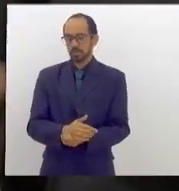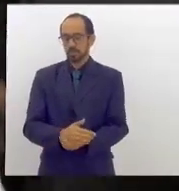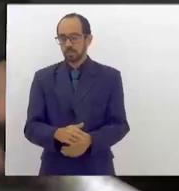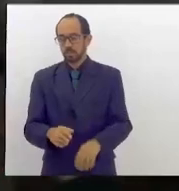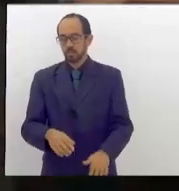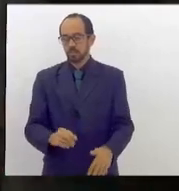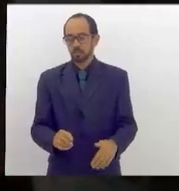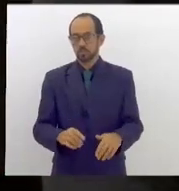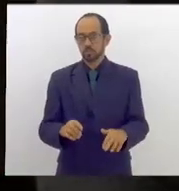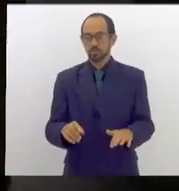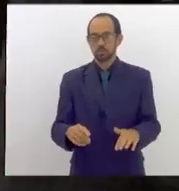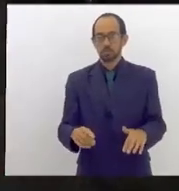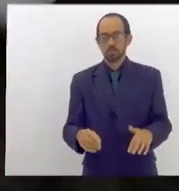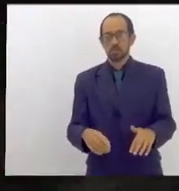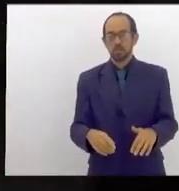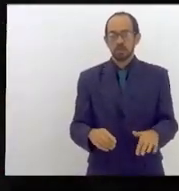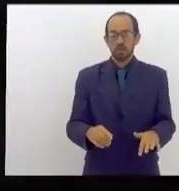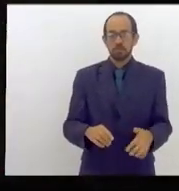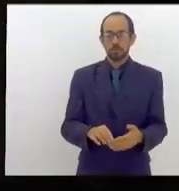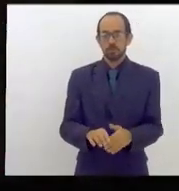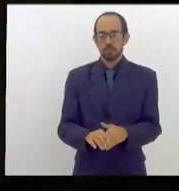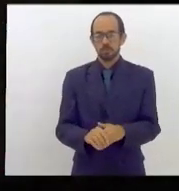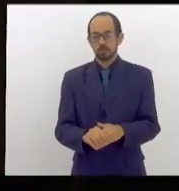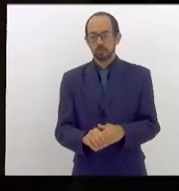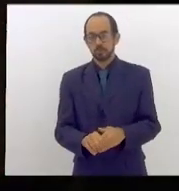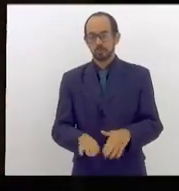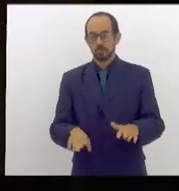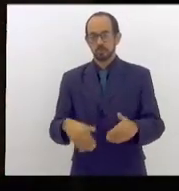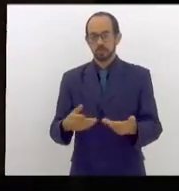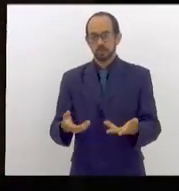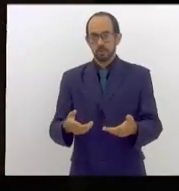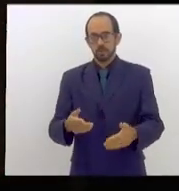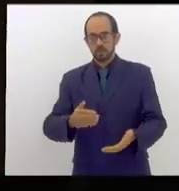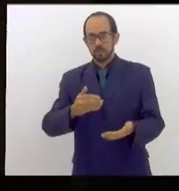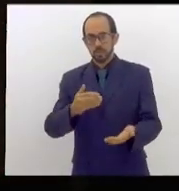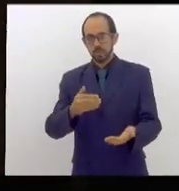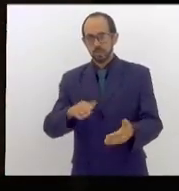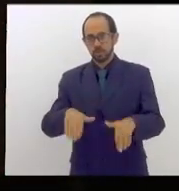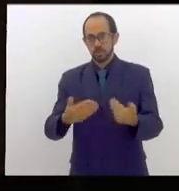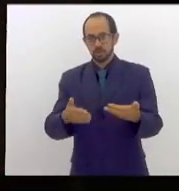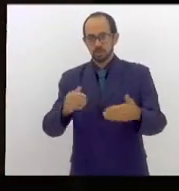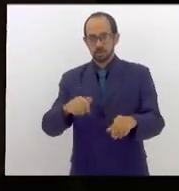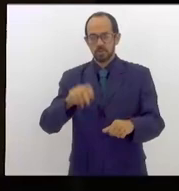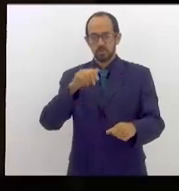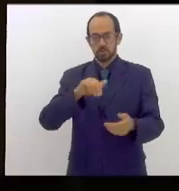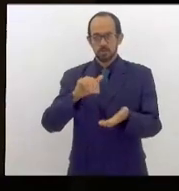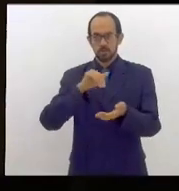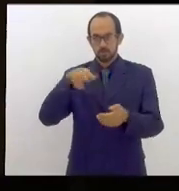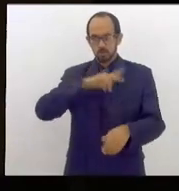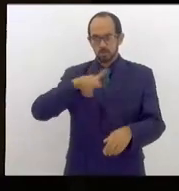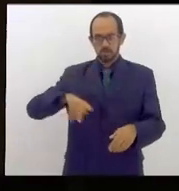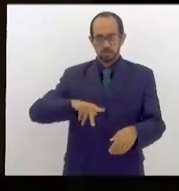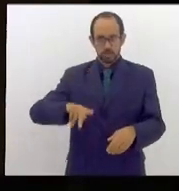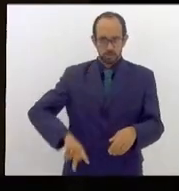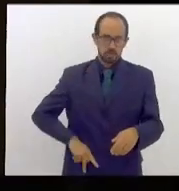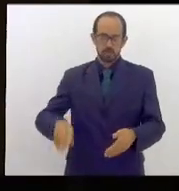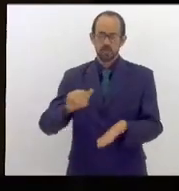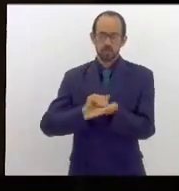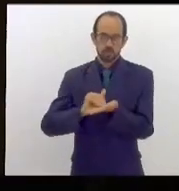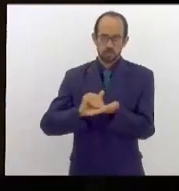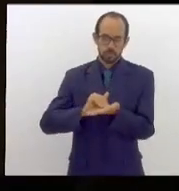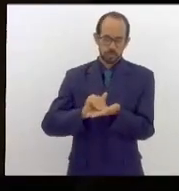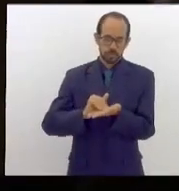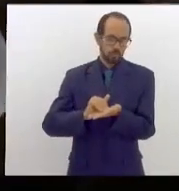eu então o chefe da Polícia Civil representei junto ao secretário de segurança para o aumento E aí na admissível